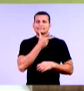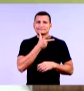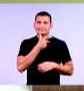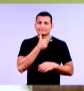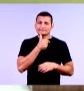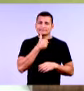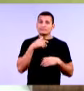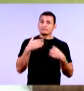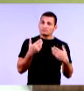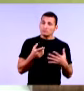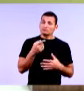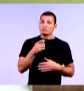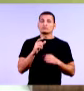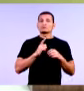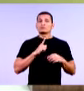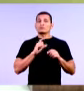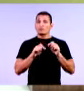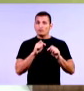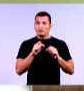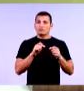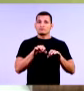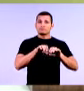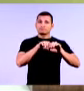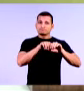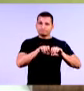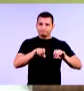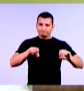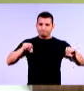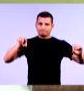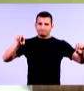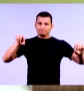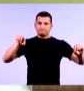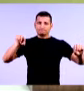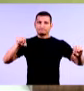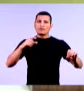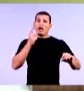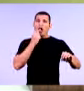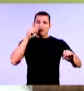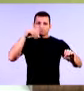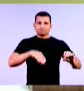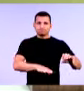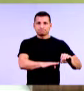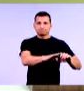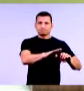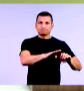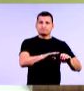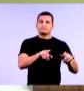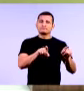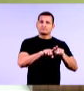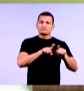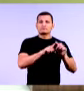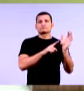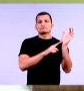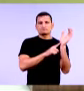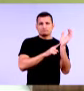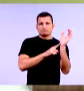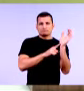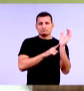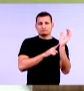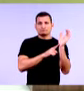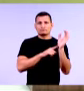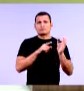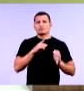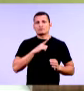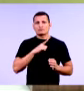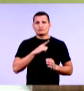aí? Nós temos que essa infraestrutura física de cabos submersos, cabos submarinos, também por enlaces de satélite, mas esses são bem mais lentos, os